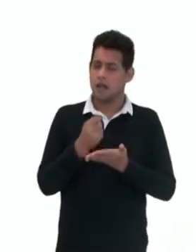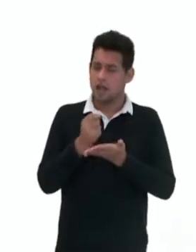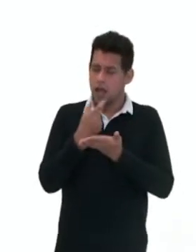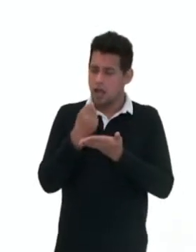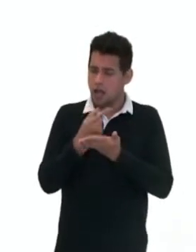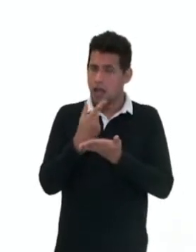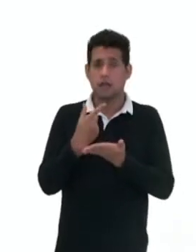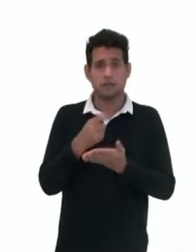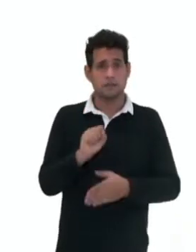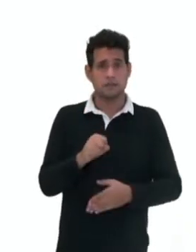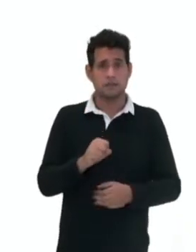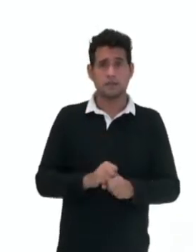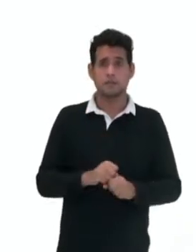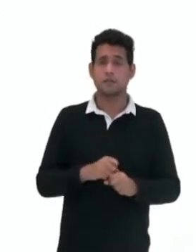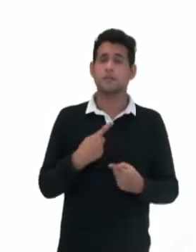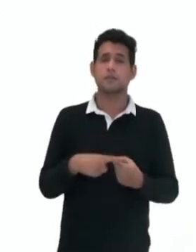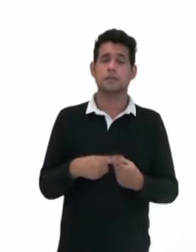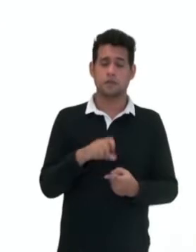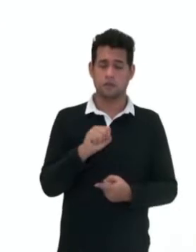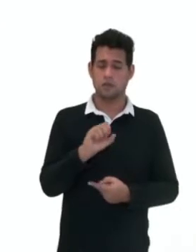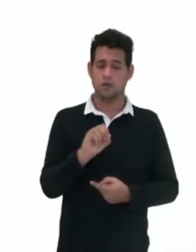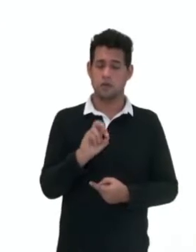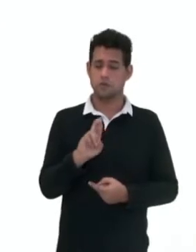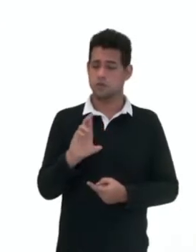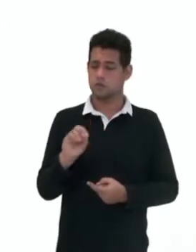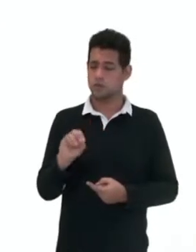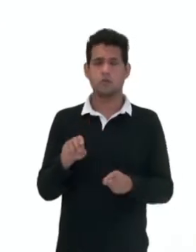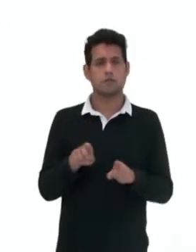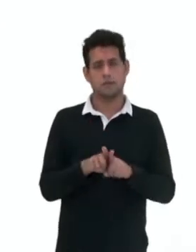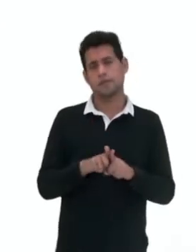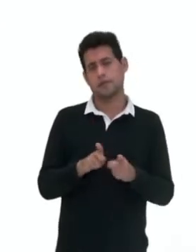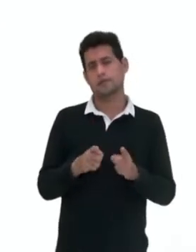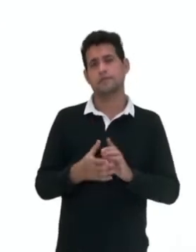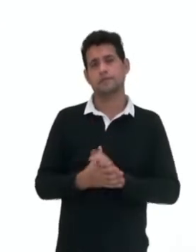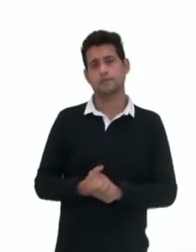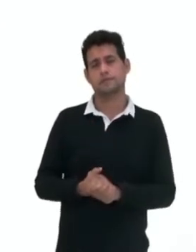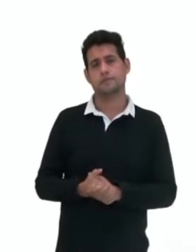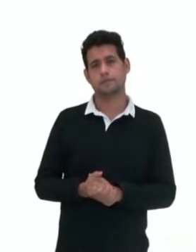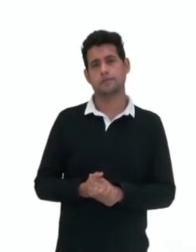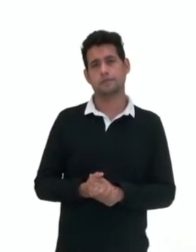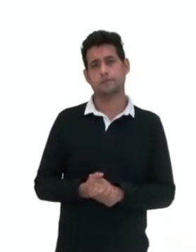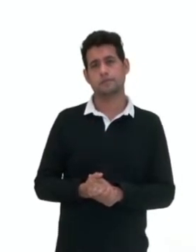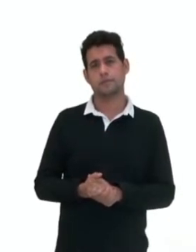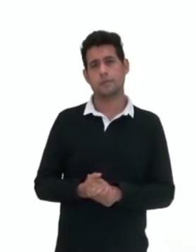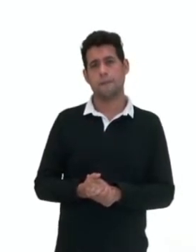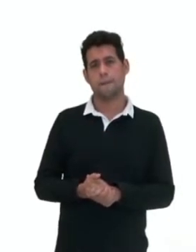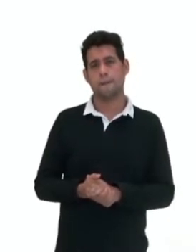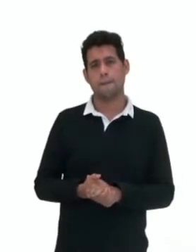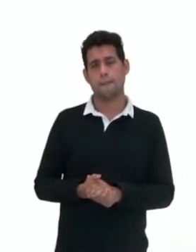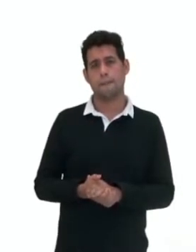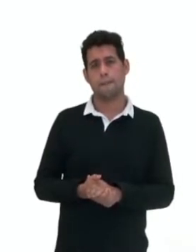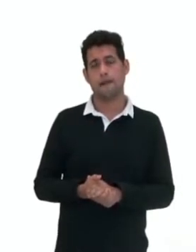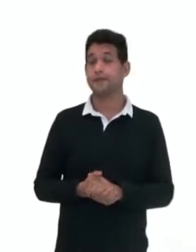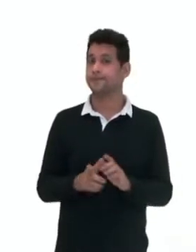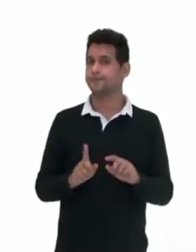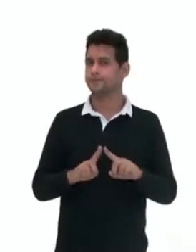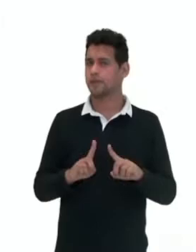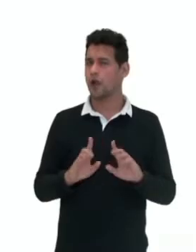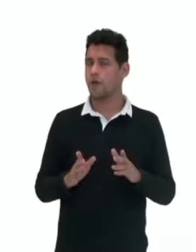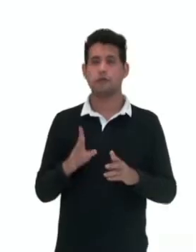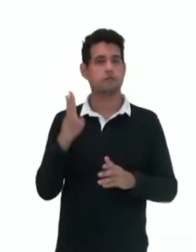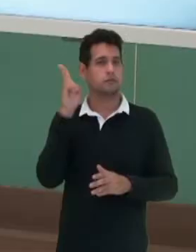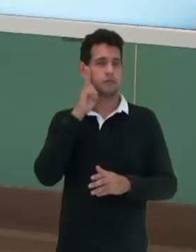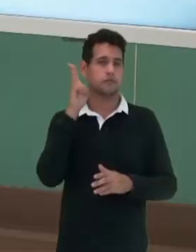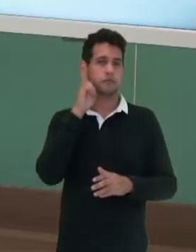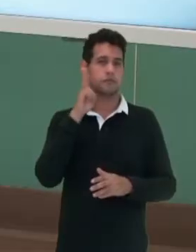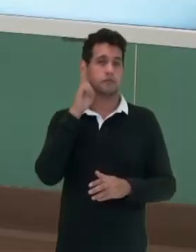a partir do soro desses anticorpos, né, em humanos. Então, nós vamos relembrar um